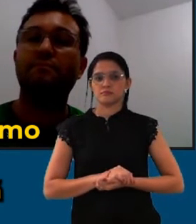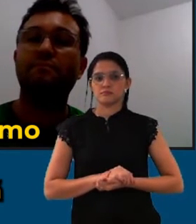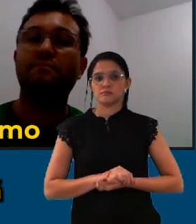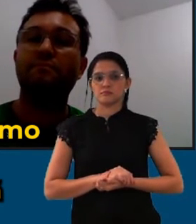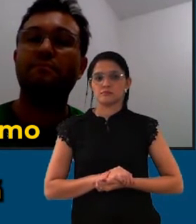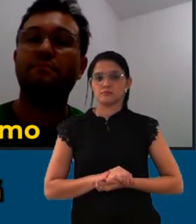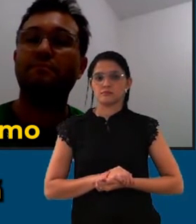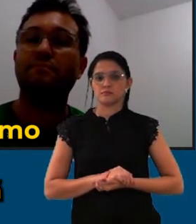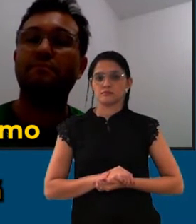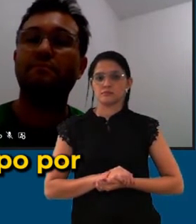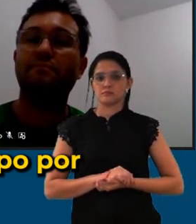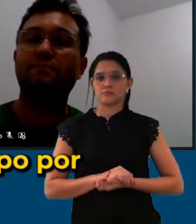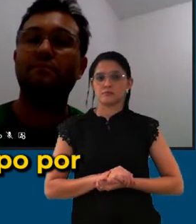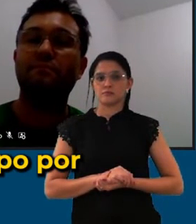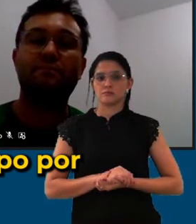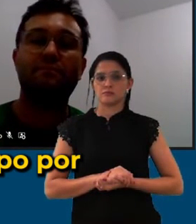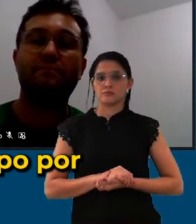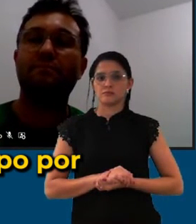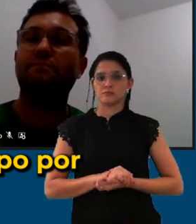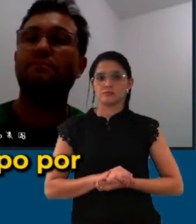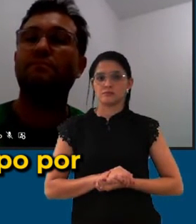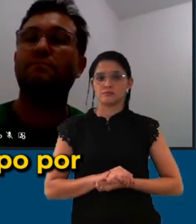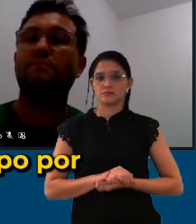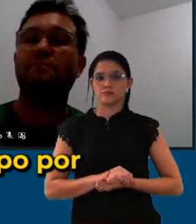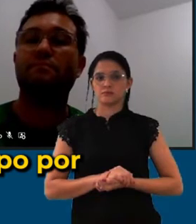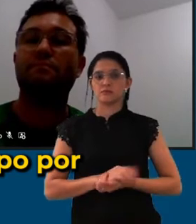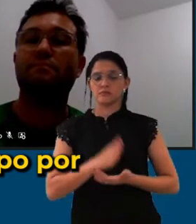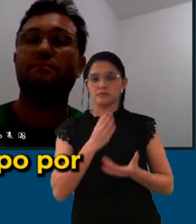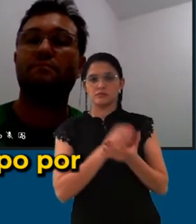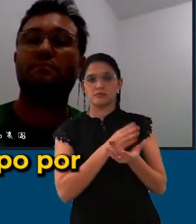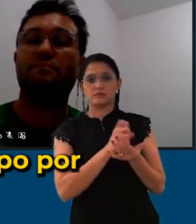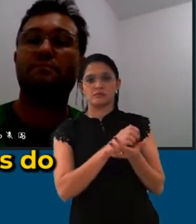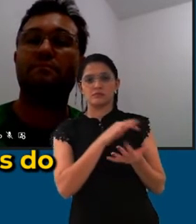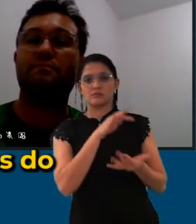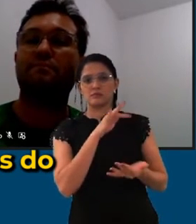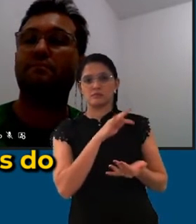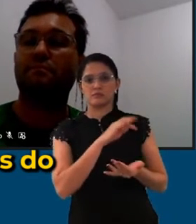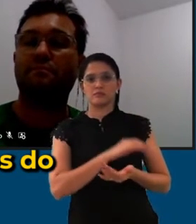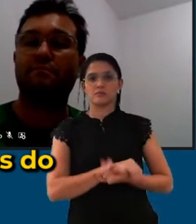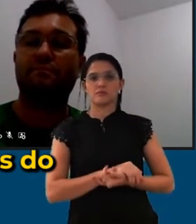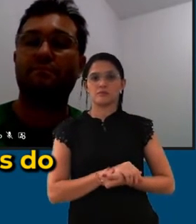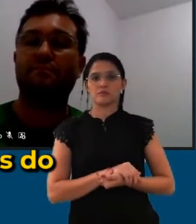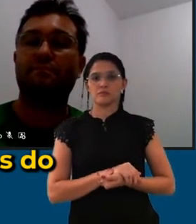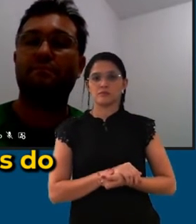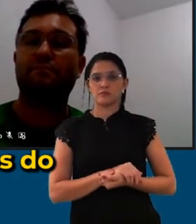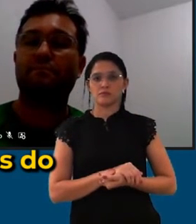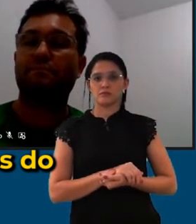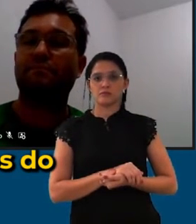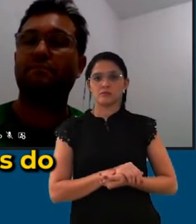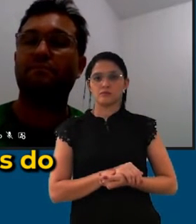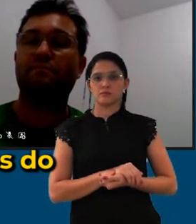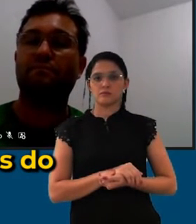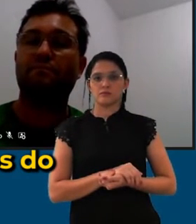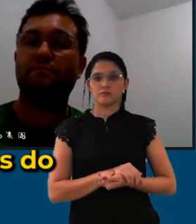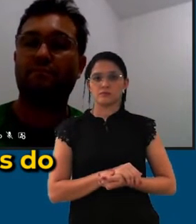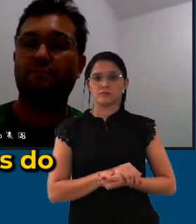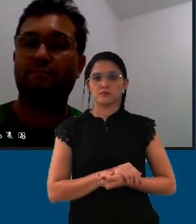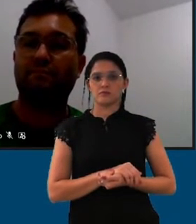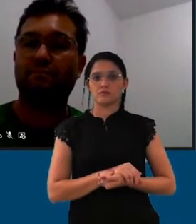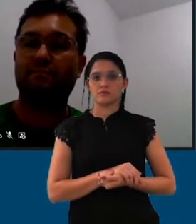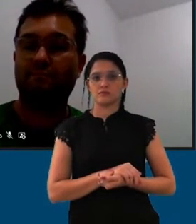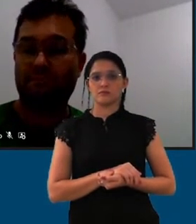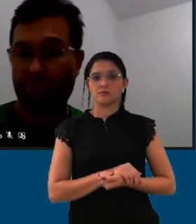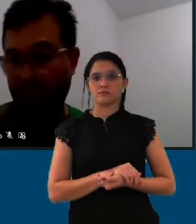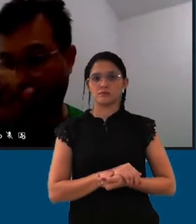Prepararemos um ofício de hoje para amanhã para encaminhar esses documentos nos autos, por meio de ofício, na verdade, né? Que nós não falamos nos autos do processo